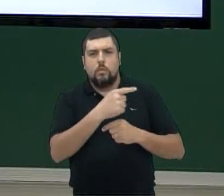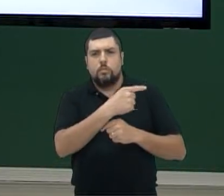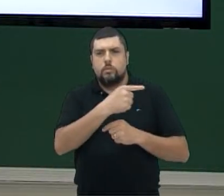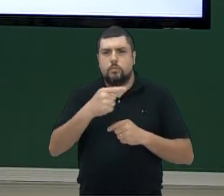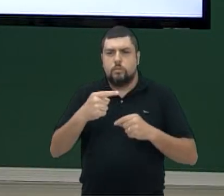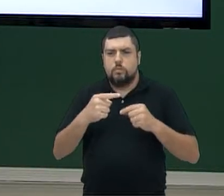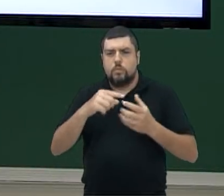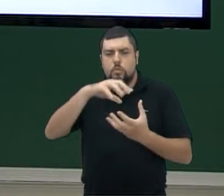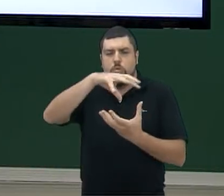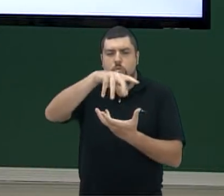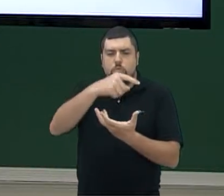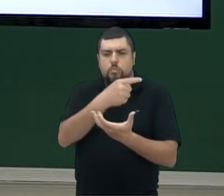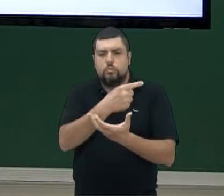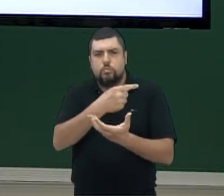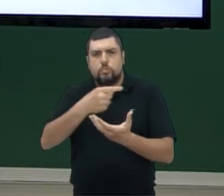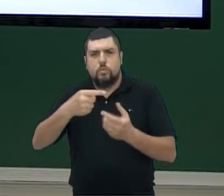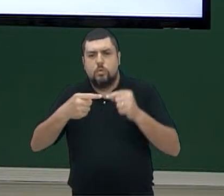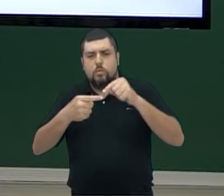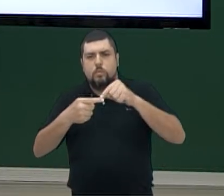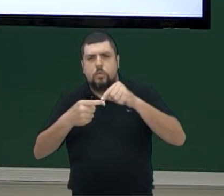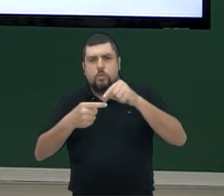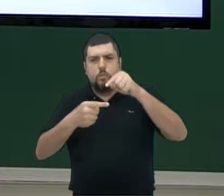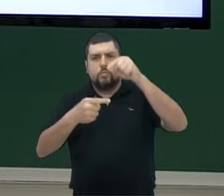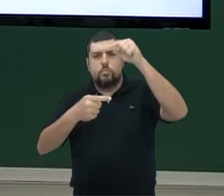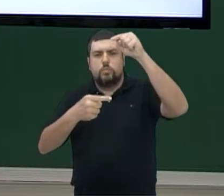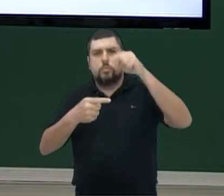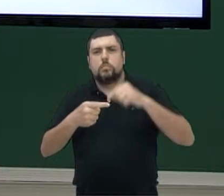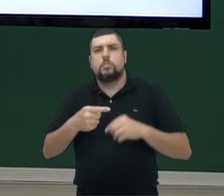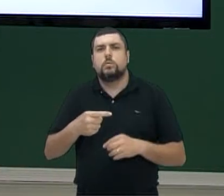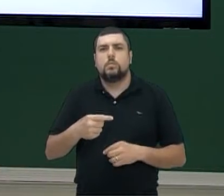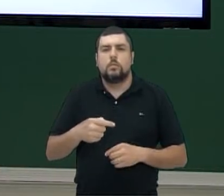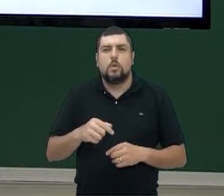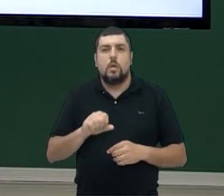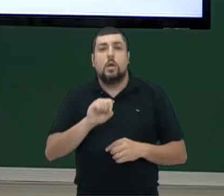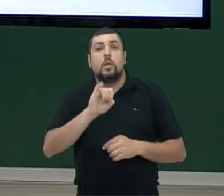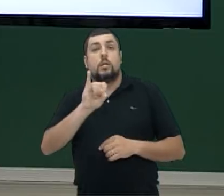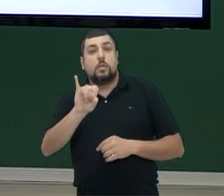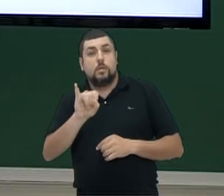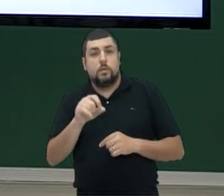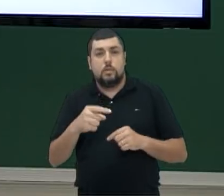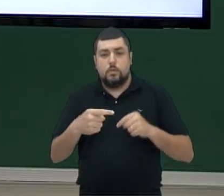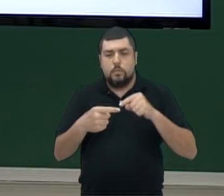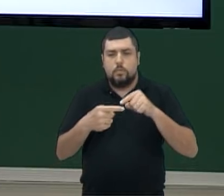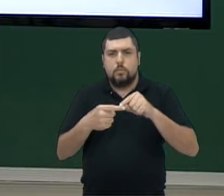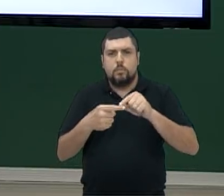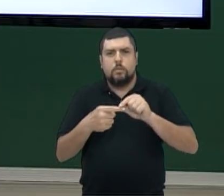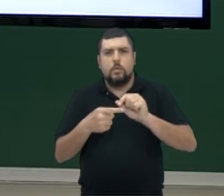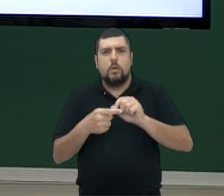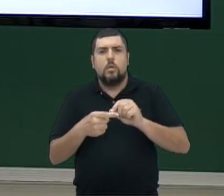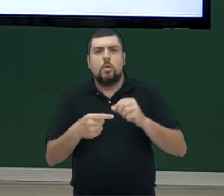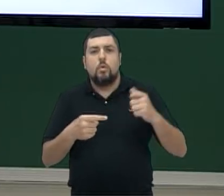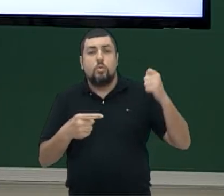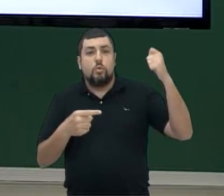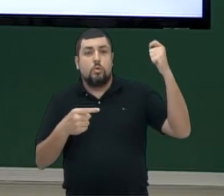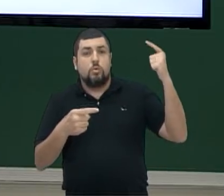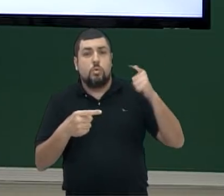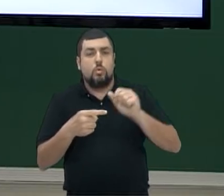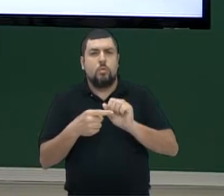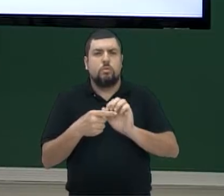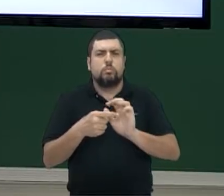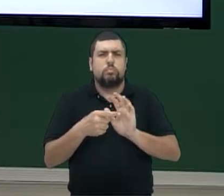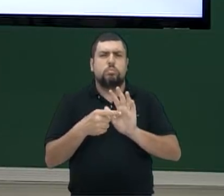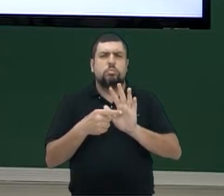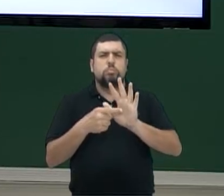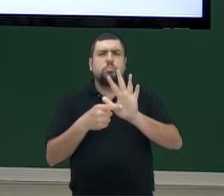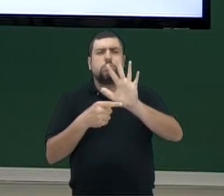você estiver da linha do Equador, menores serão a incidência dos raios solares sobre essa área,